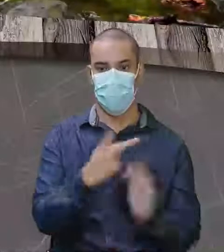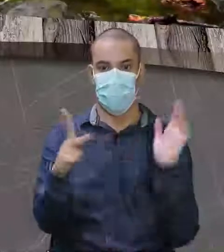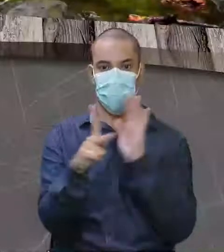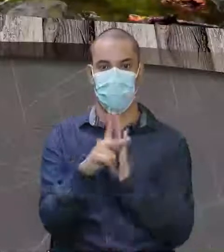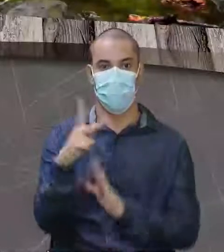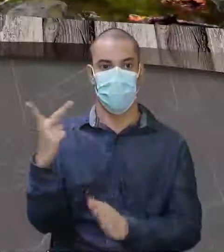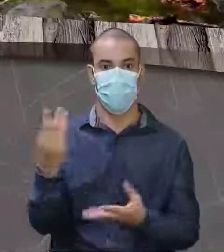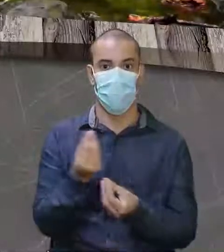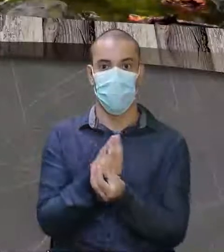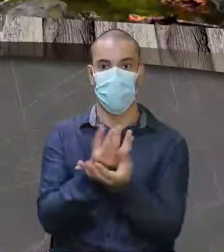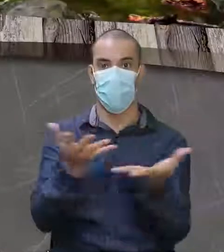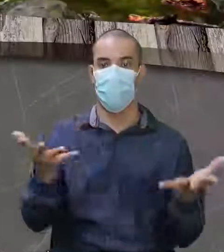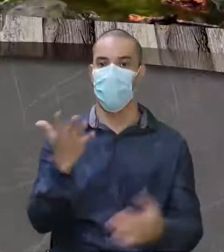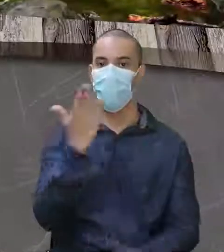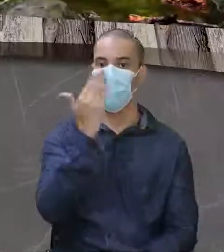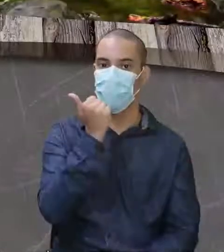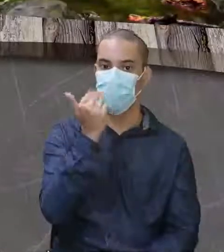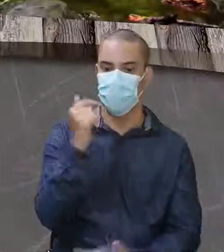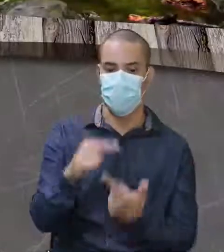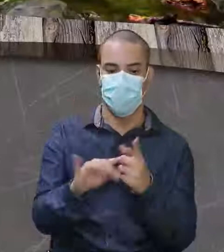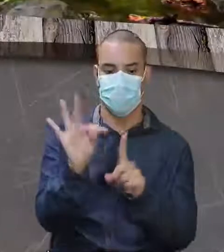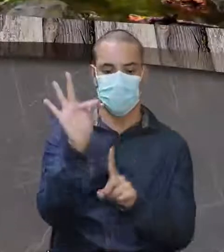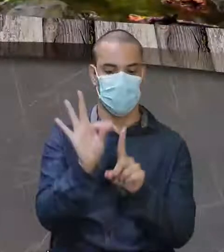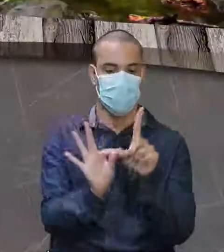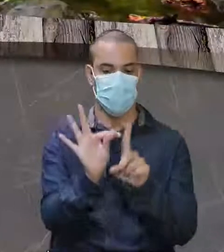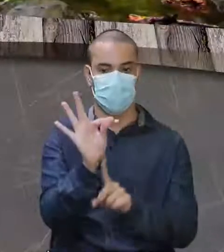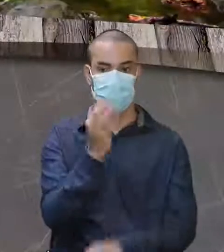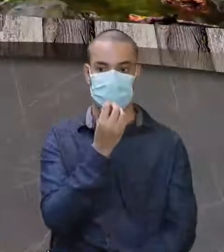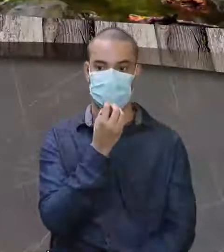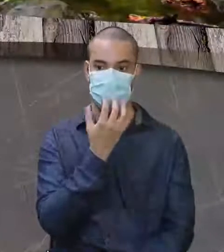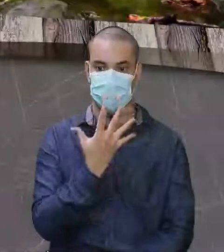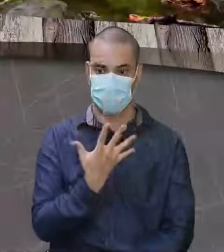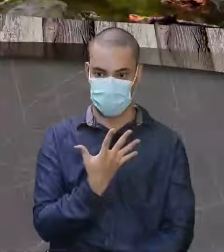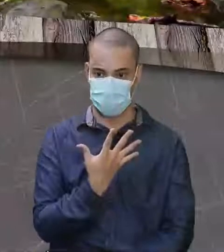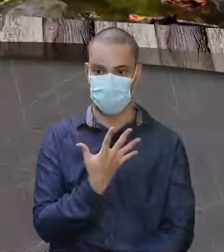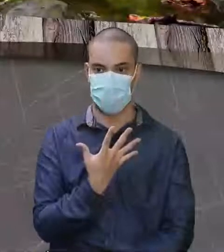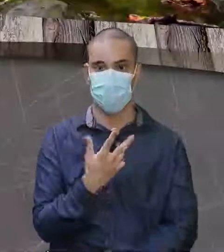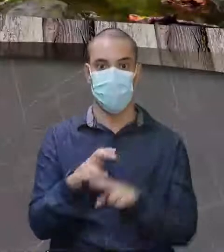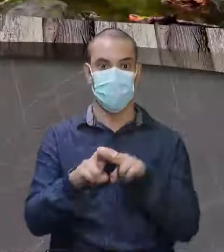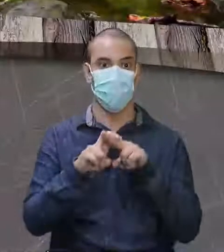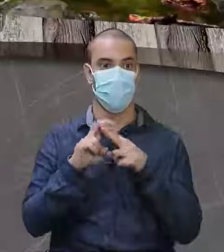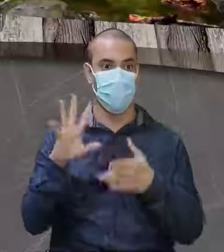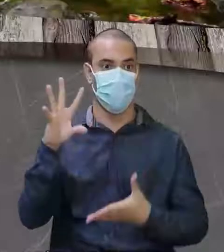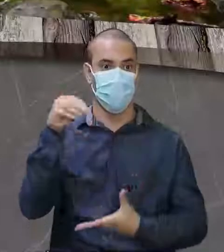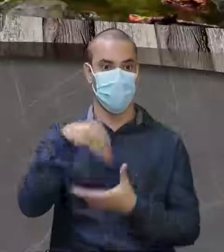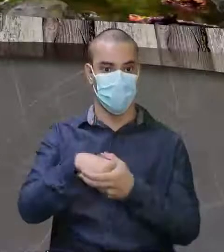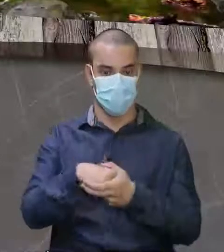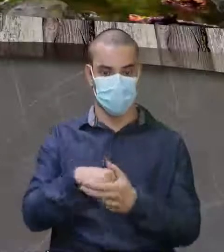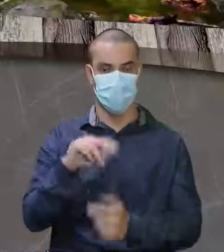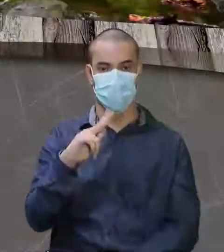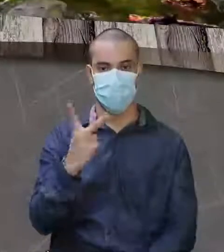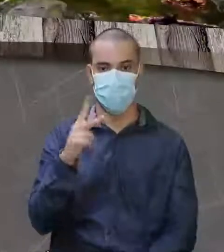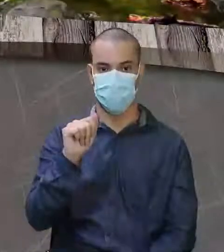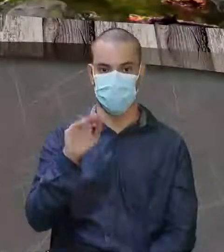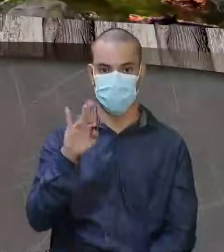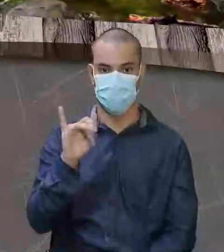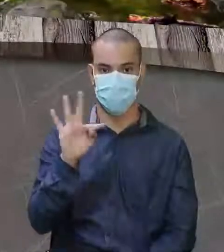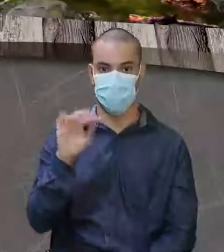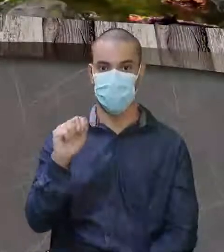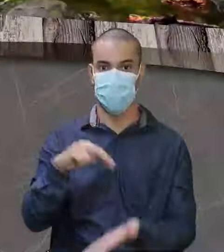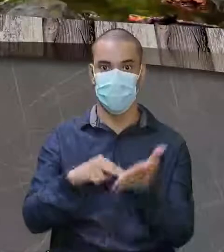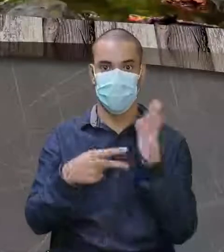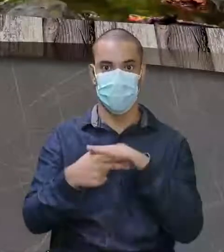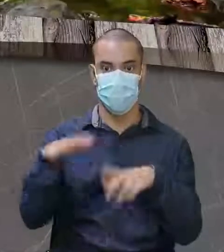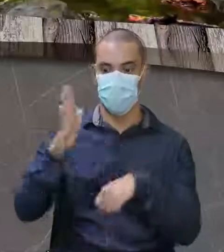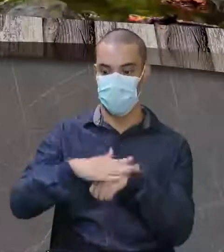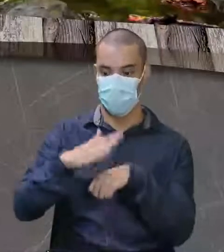que oferecer alimentação, uma boa temperatura, entendeu? Então, dentro do habitat, você tem que... É